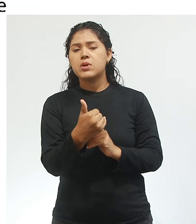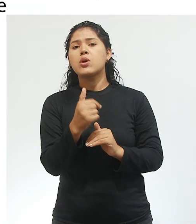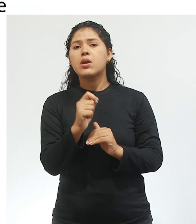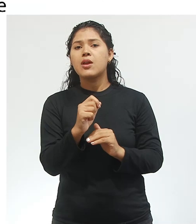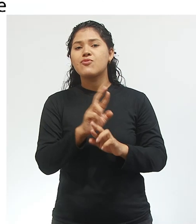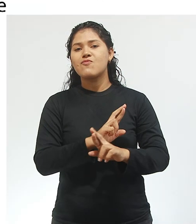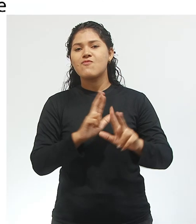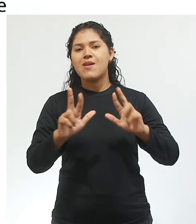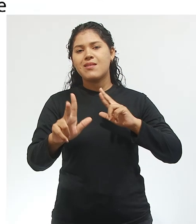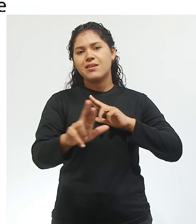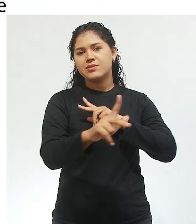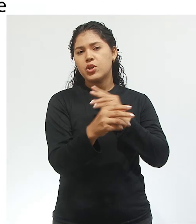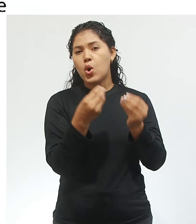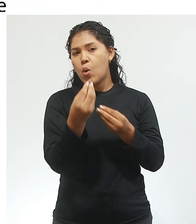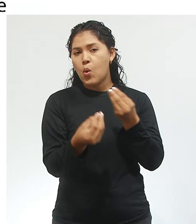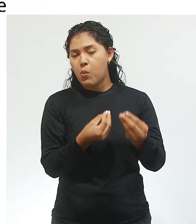diferenças?